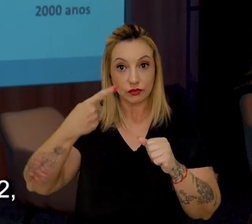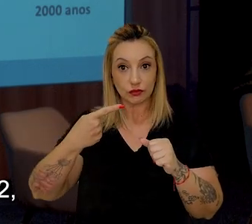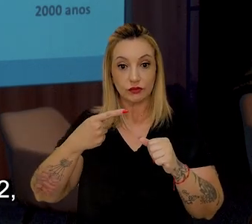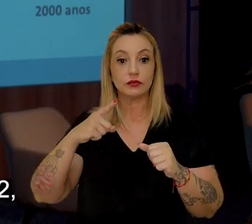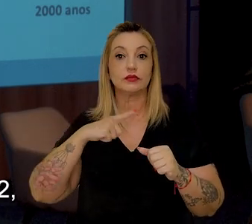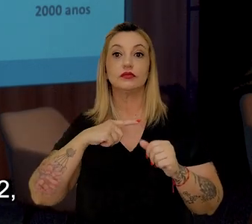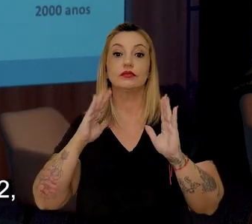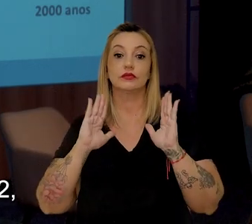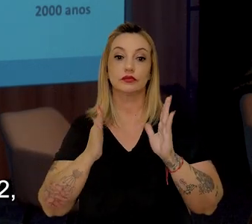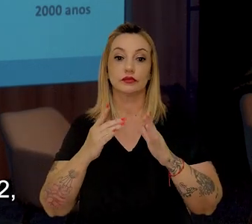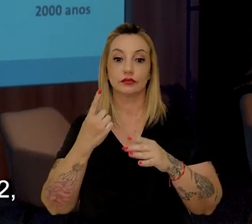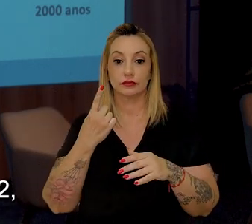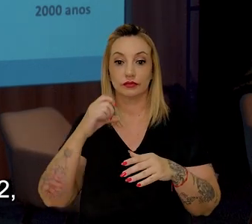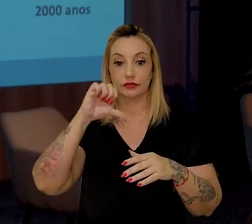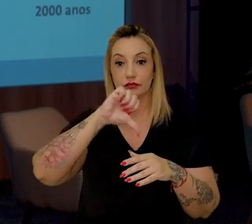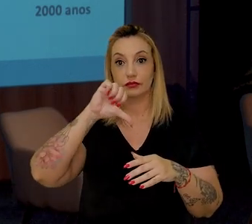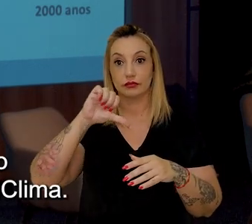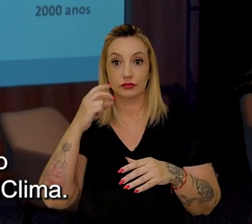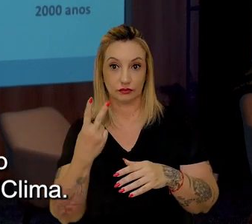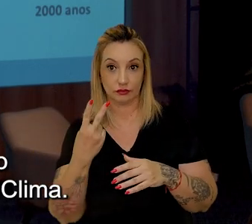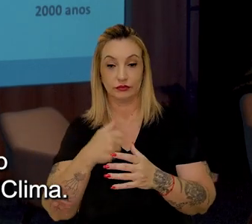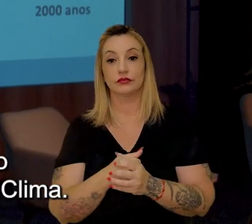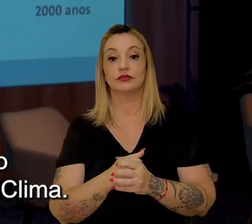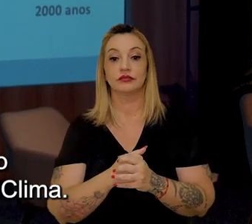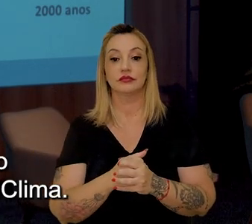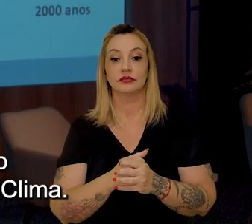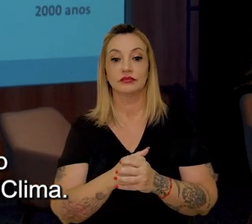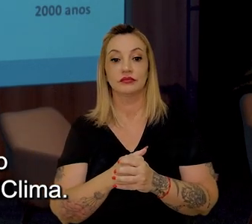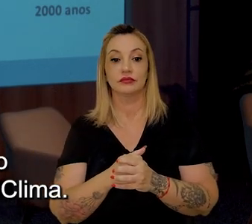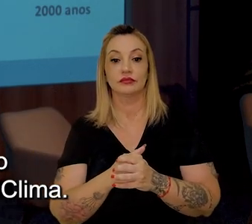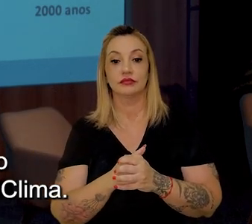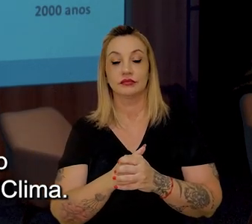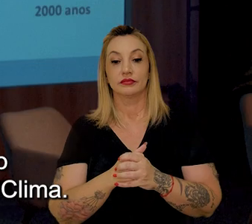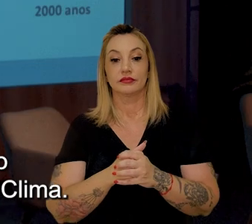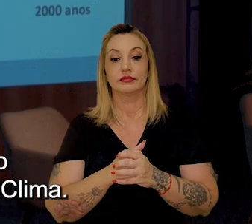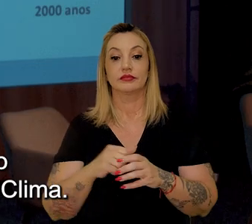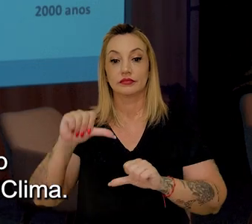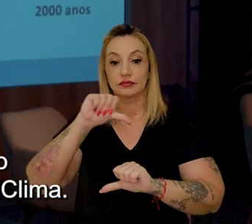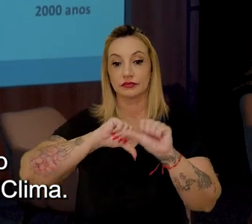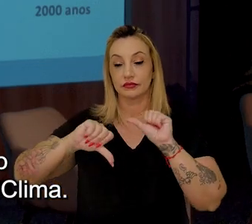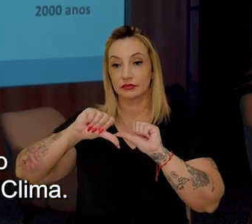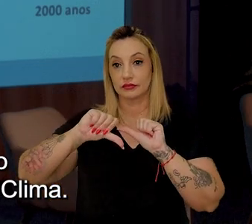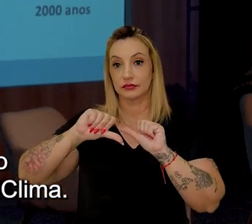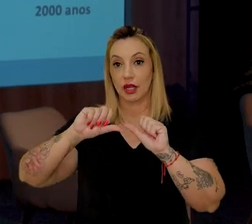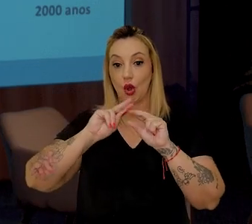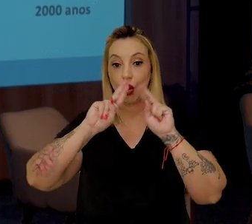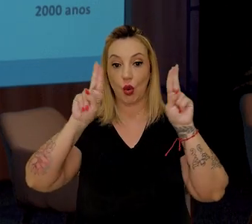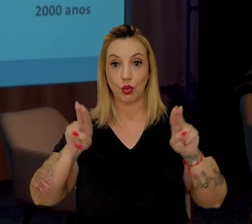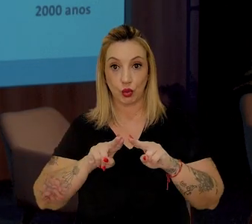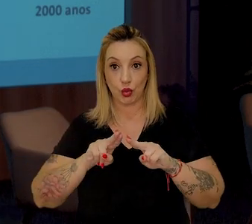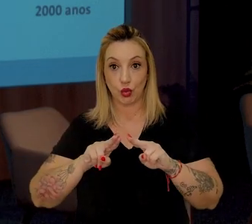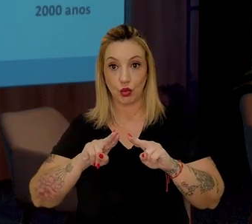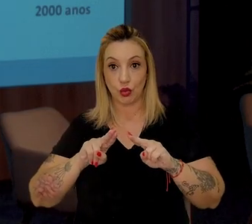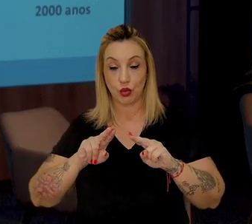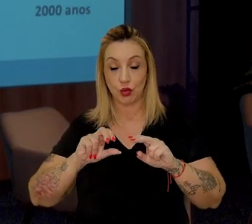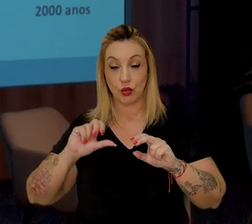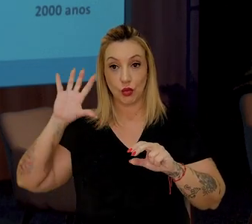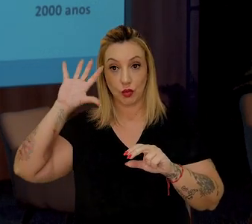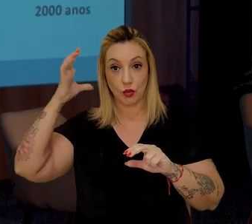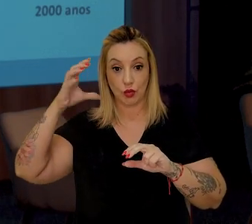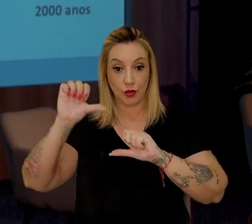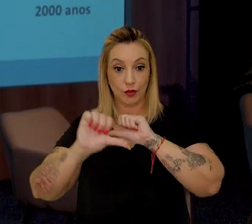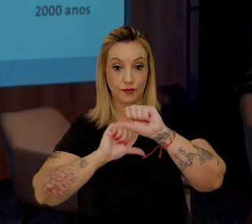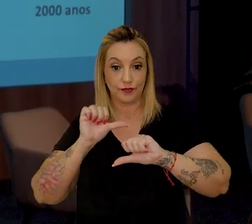nós já tivemos em 1992 a introdução da da da convenção das Nações Unidas sobre a mudança do clima chamos o protocolo de